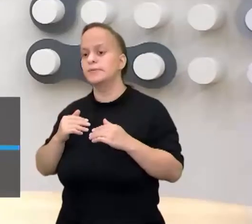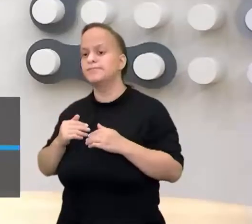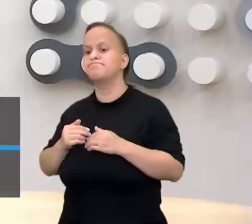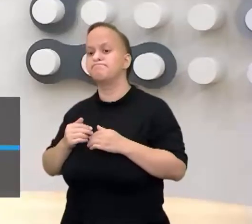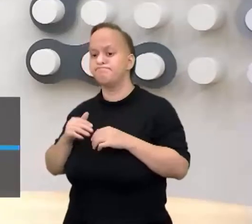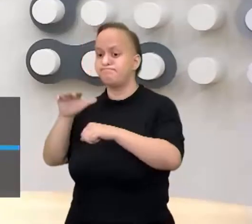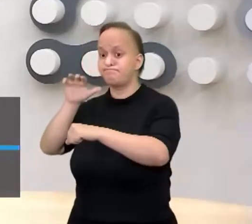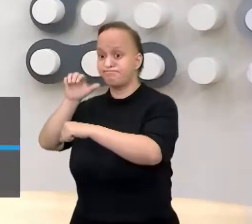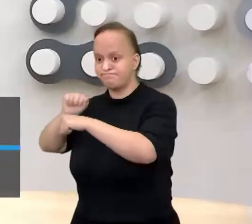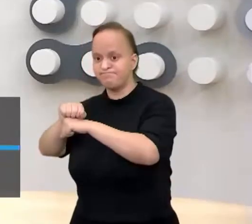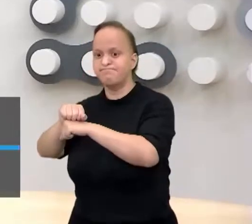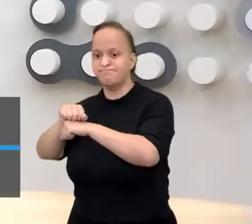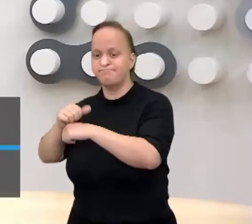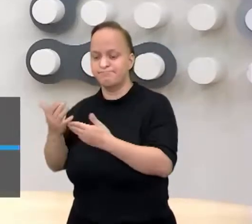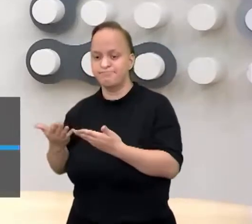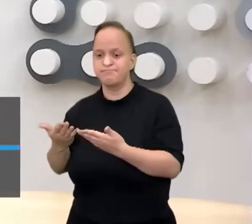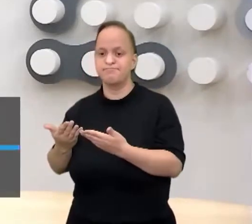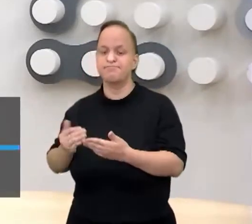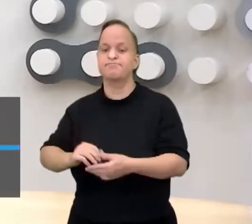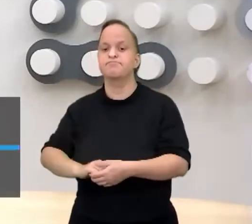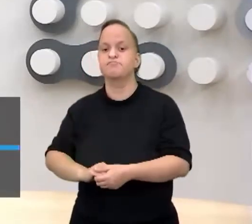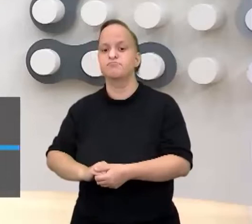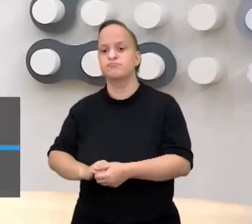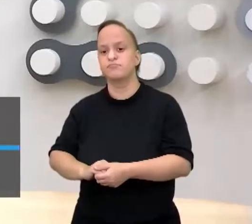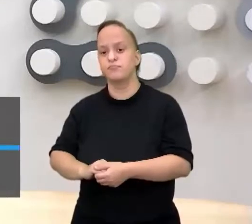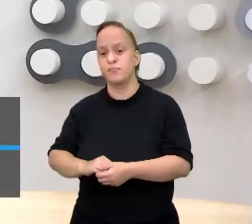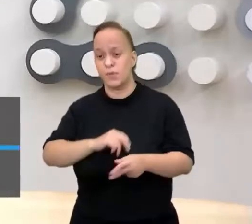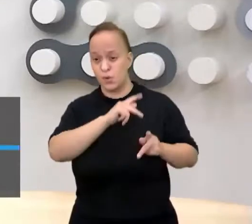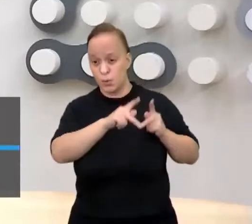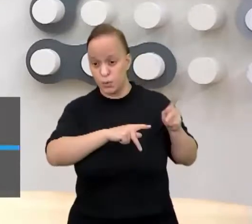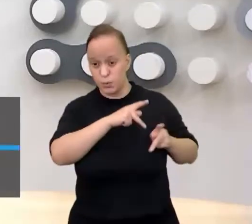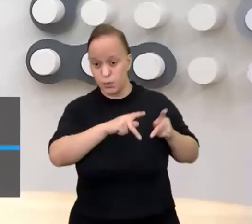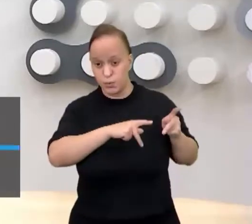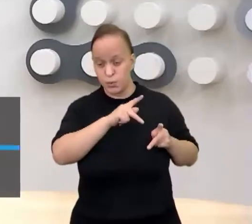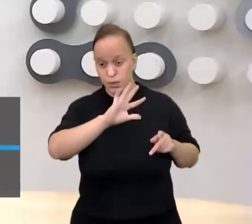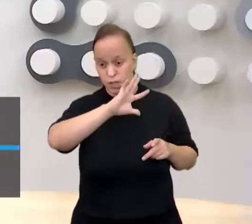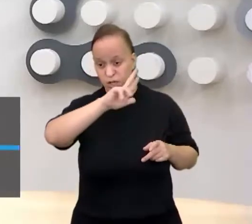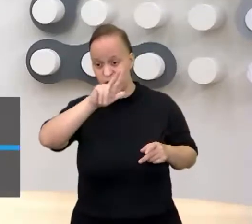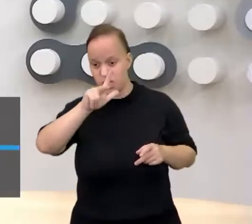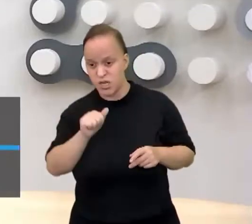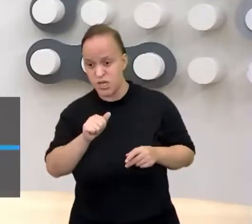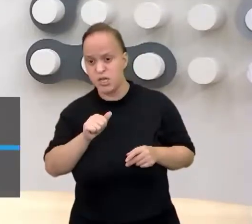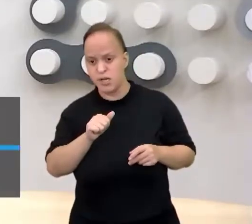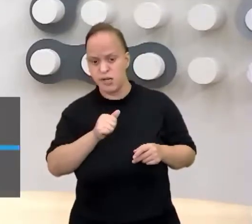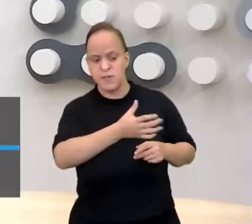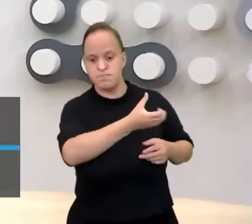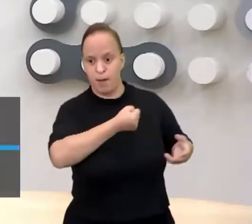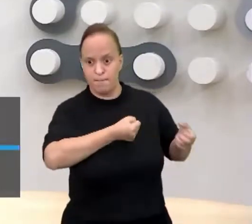que acontecia na Europa. Eles exploravam o território africano, né? E